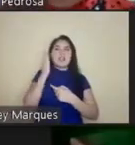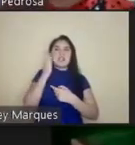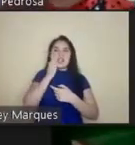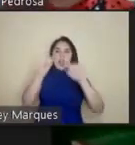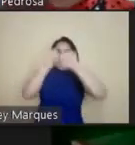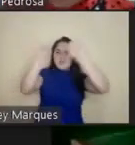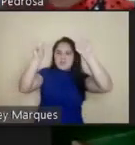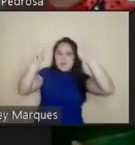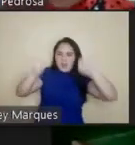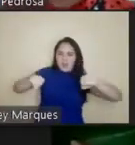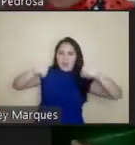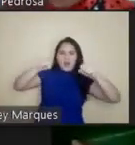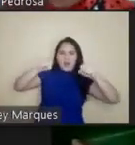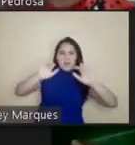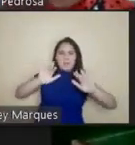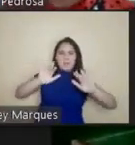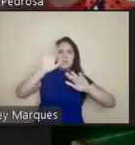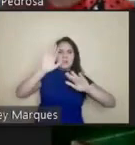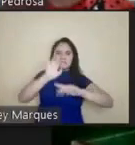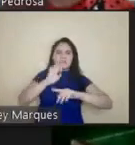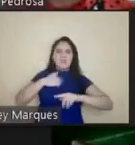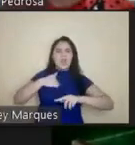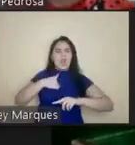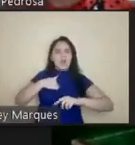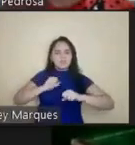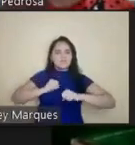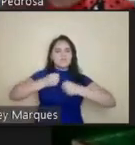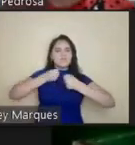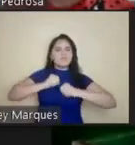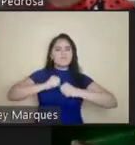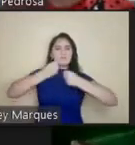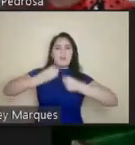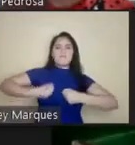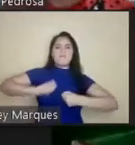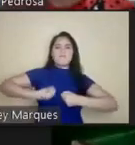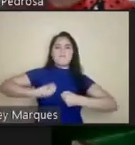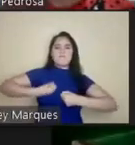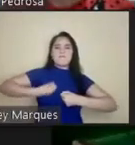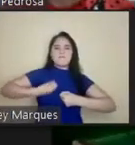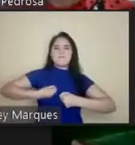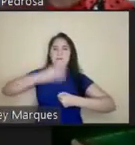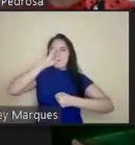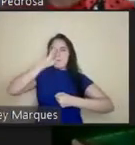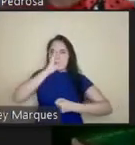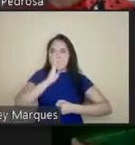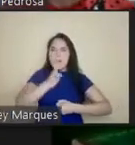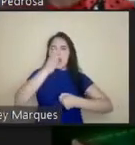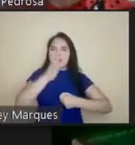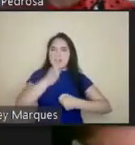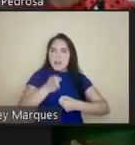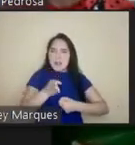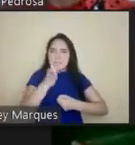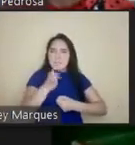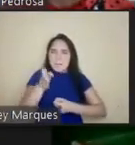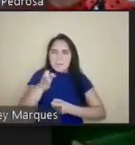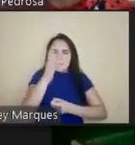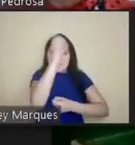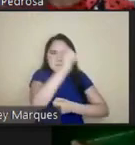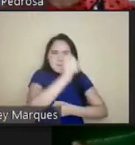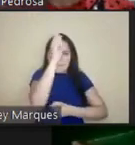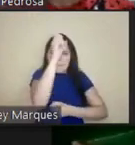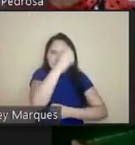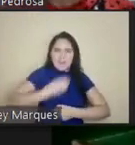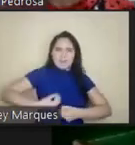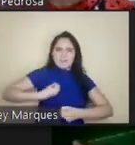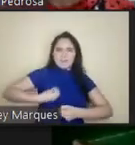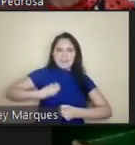lado, tentando sobreviver. Se apanhando, aprender, olhando sempre para frente, sentindo cada batente e cada olhar a miúde, se eu